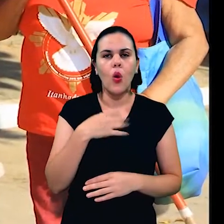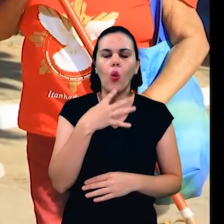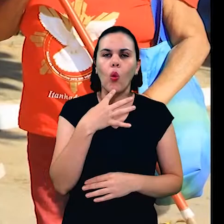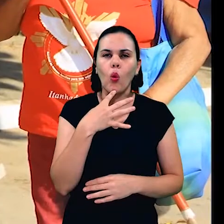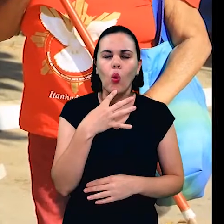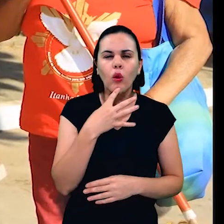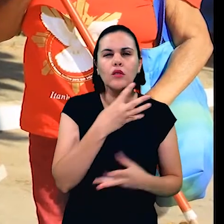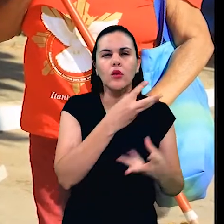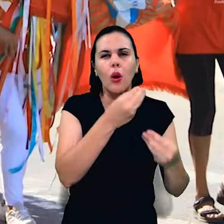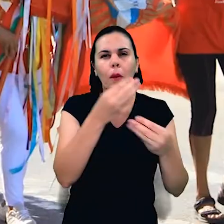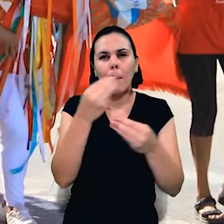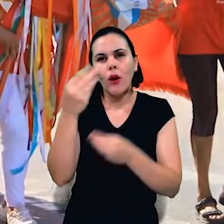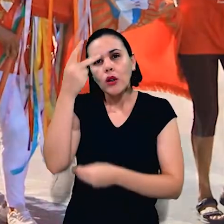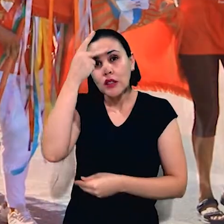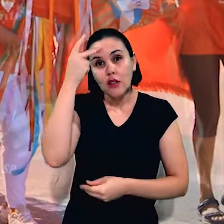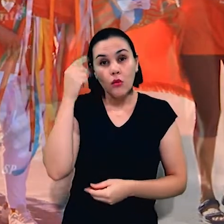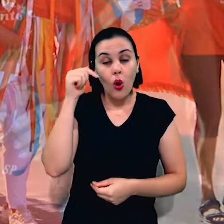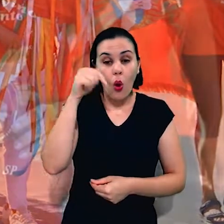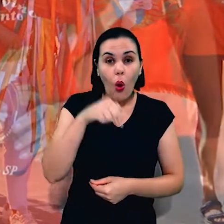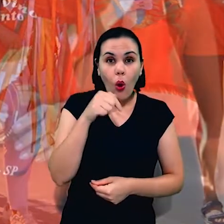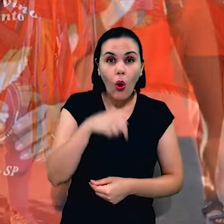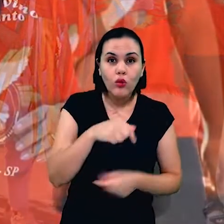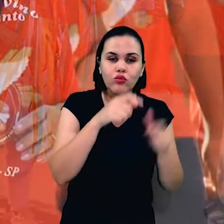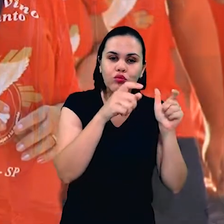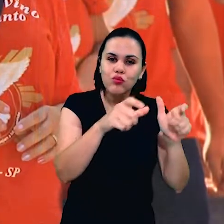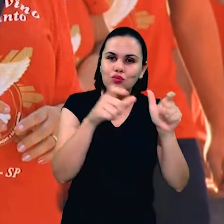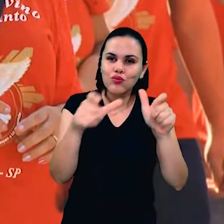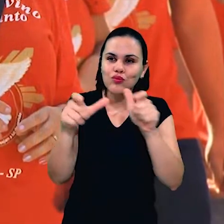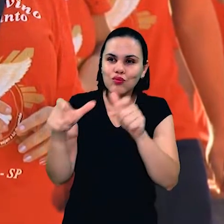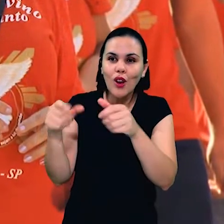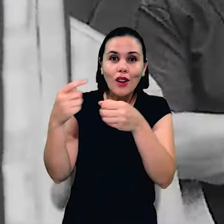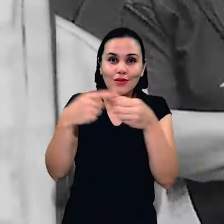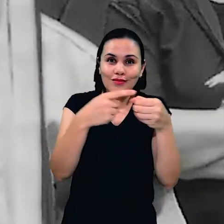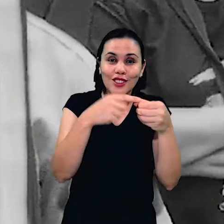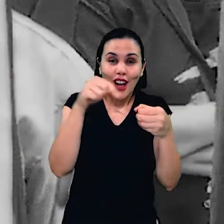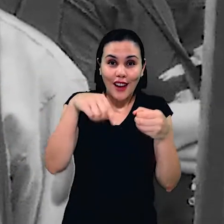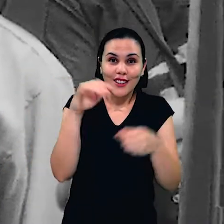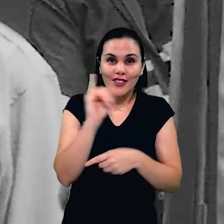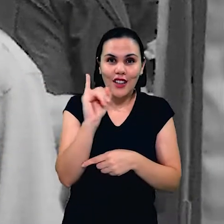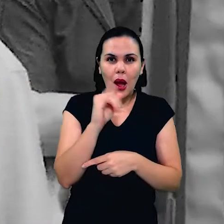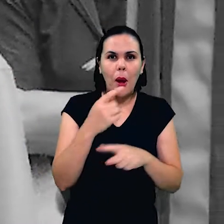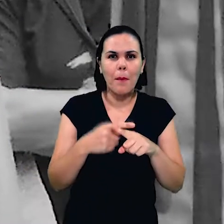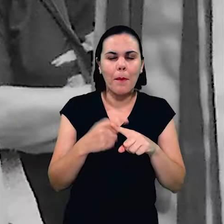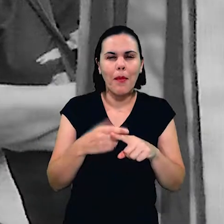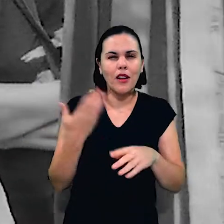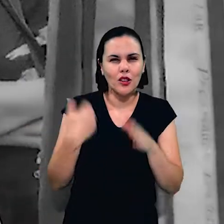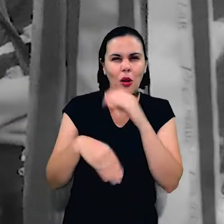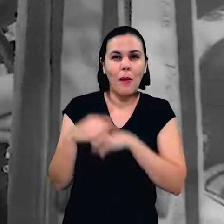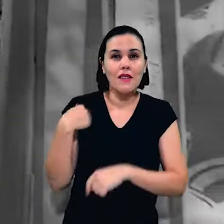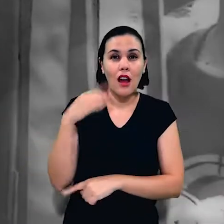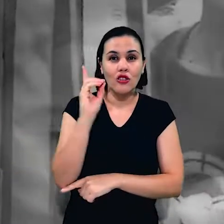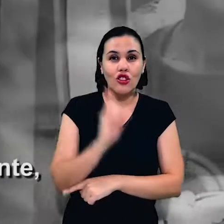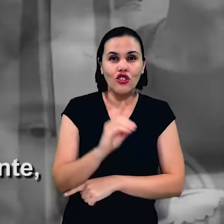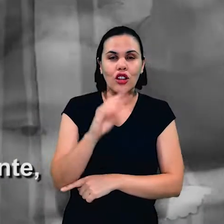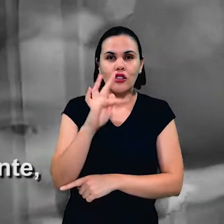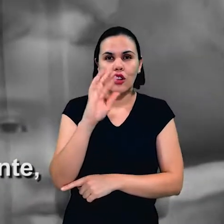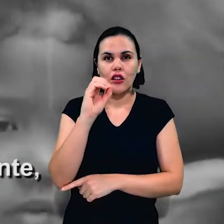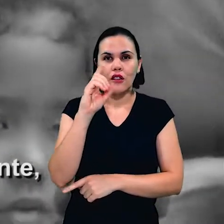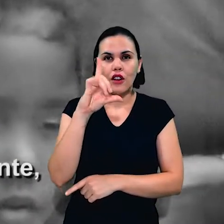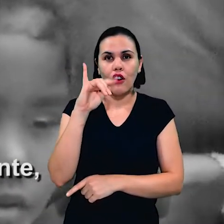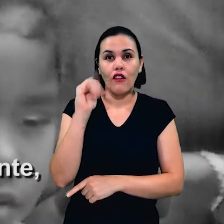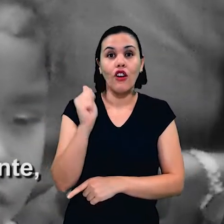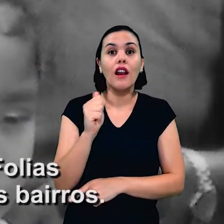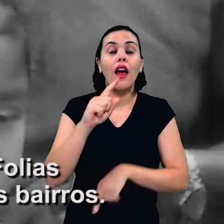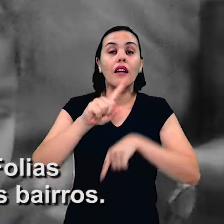Eu conheço muita gente hoje de vários bairros de Itanhaém, porque quando eu era diretora da Folia e